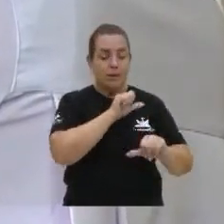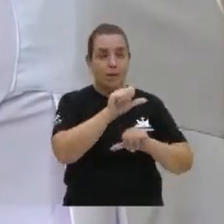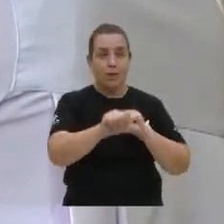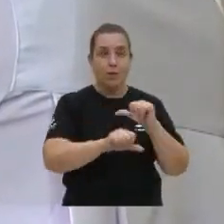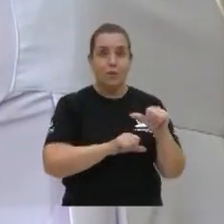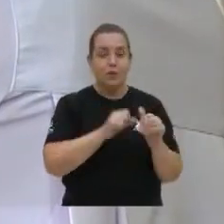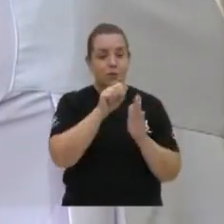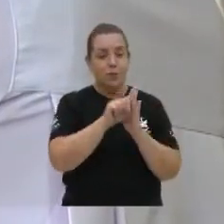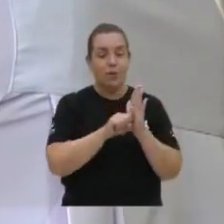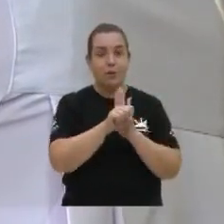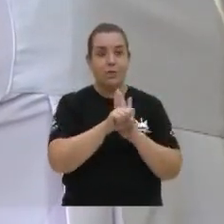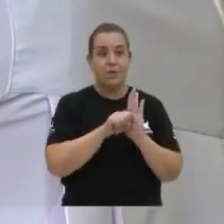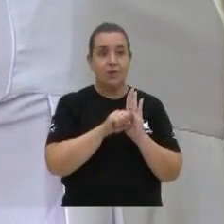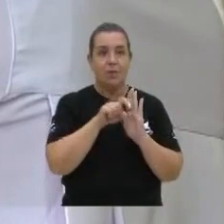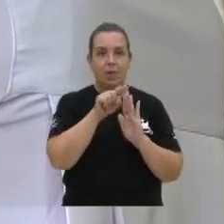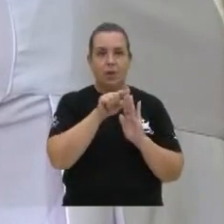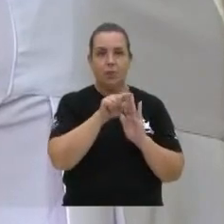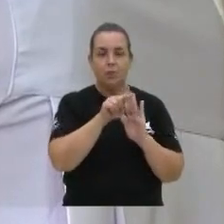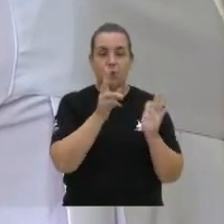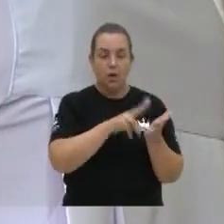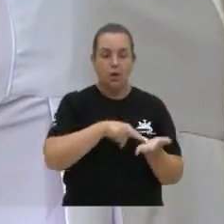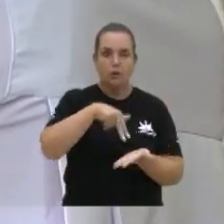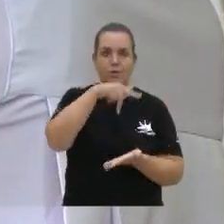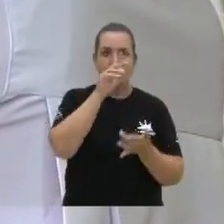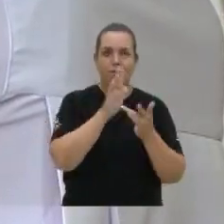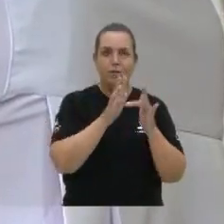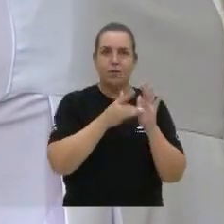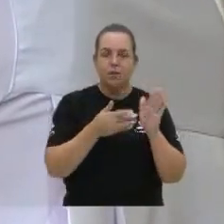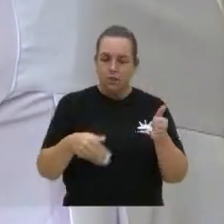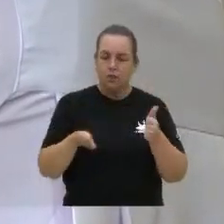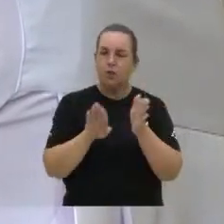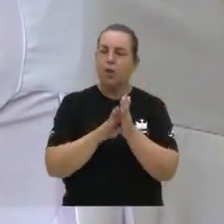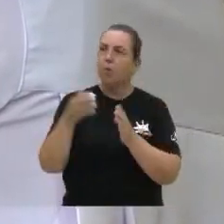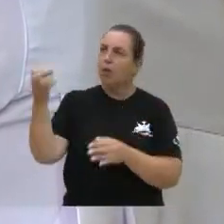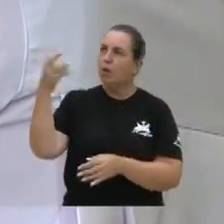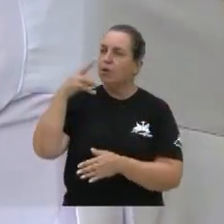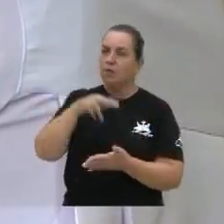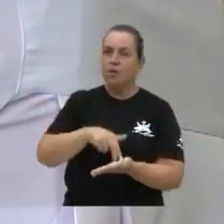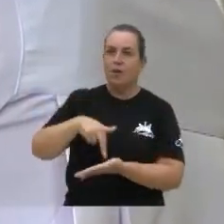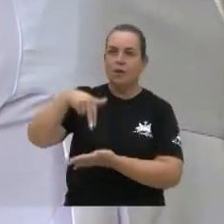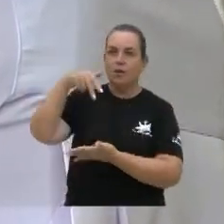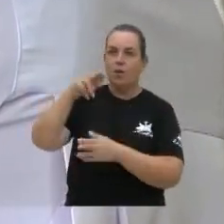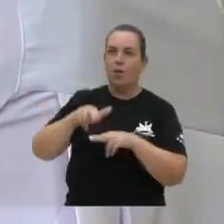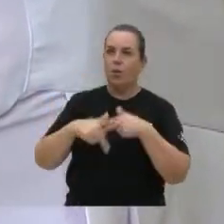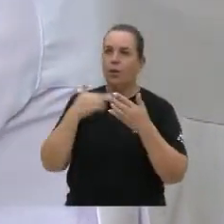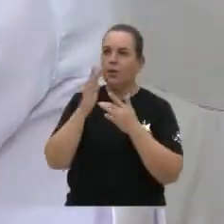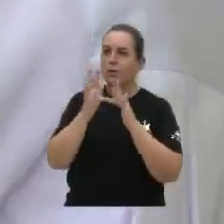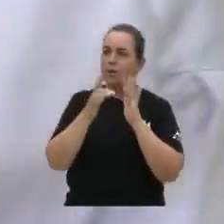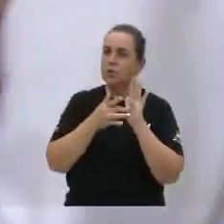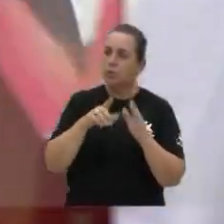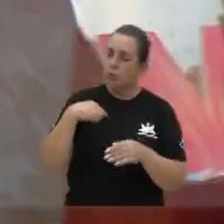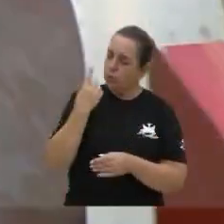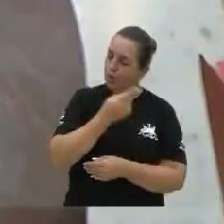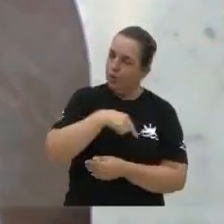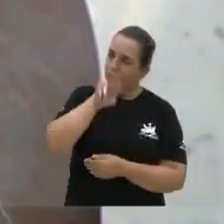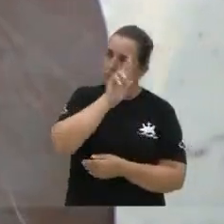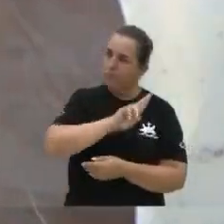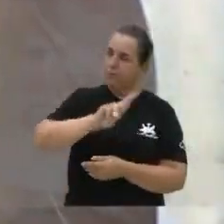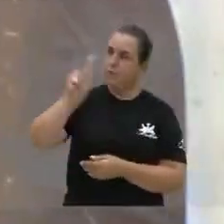pelos sacramentos pascais, cheguemos à luz da ressurreição, por